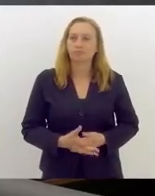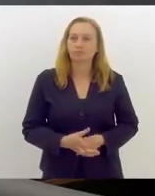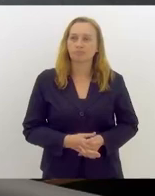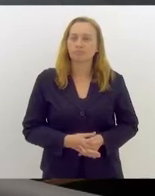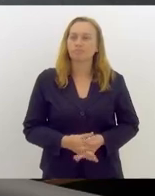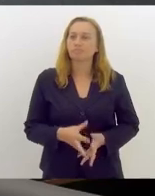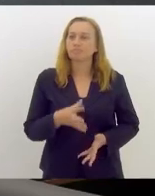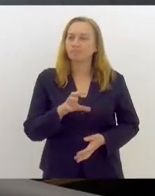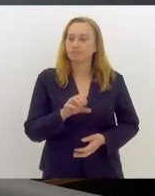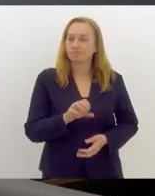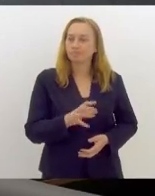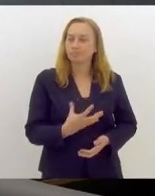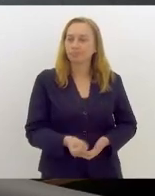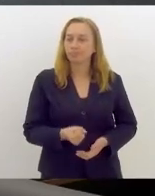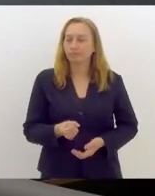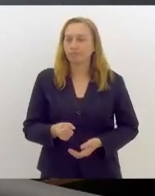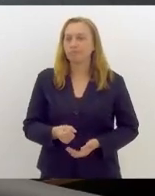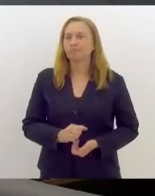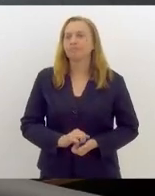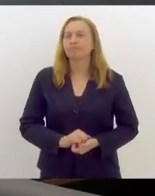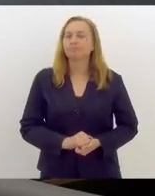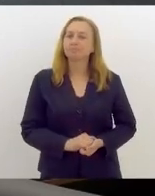parecer favorável